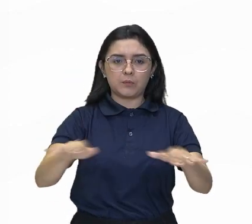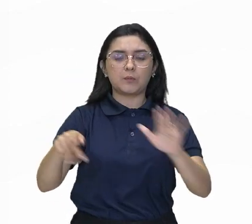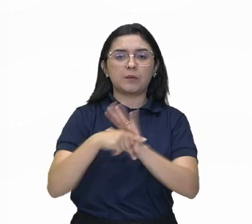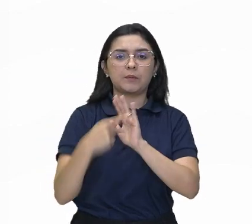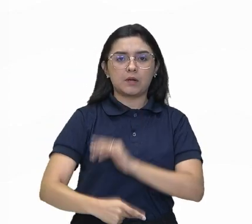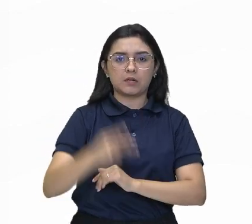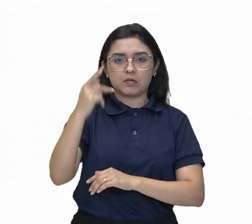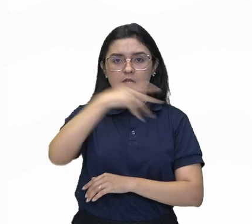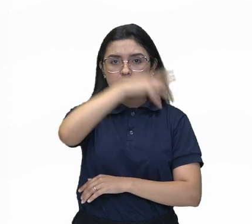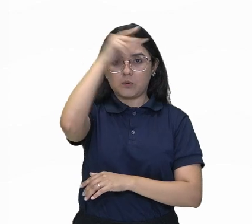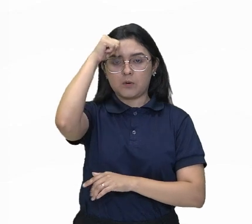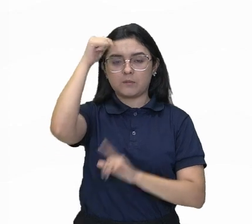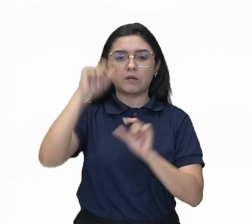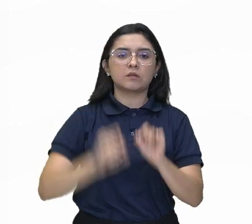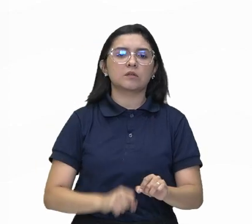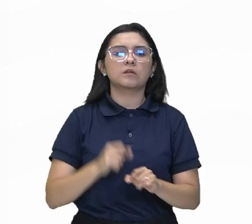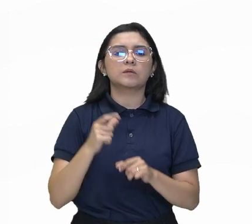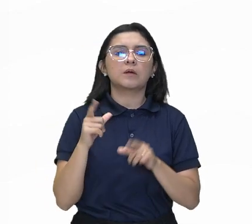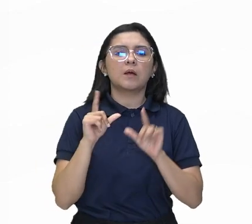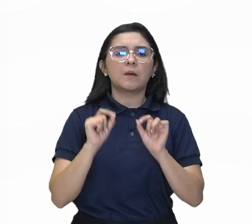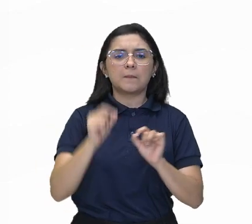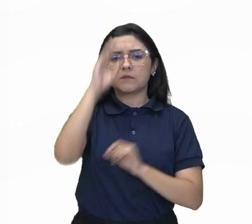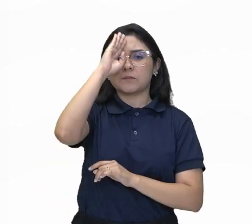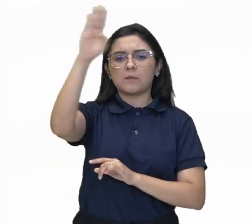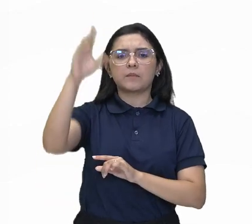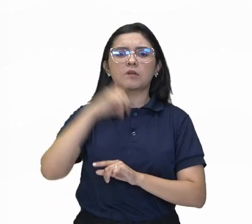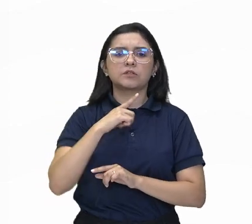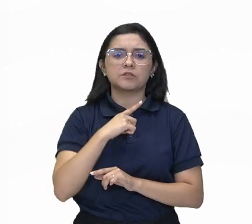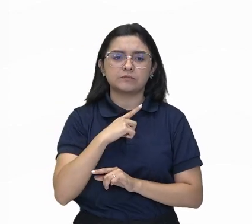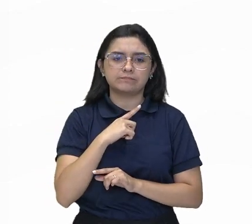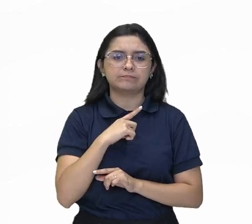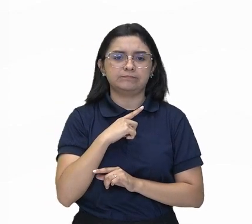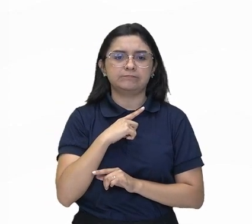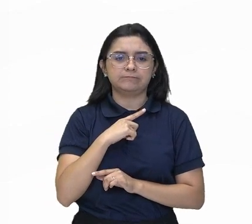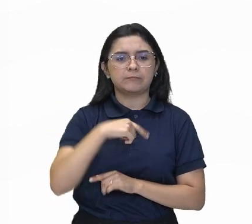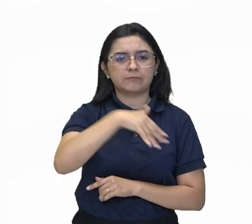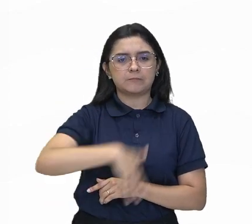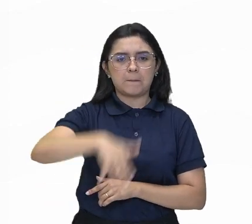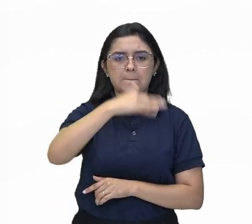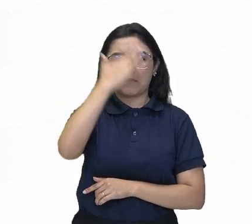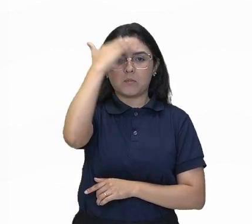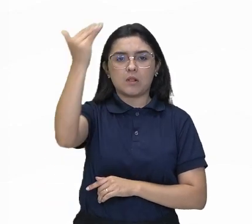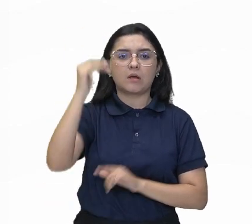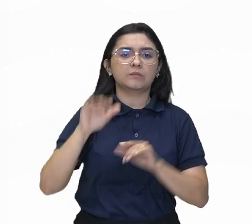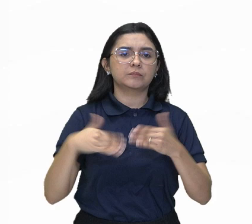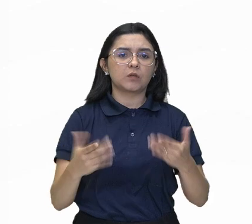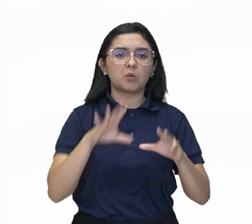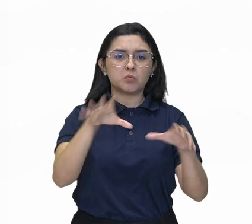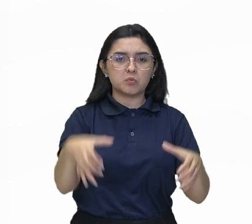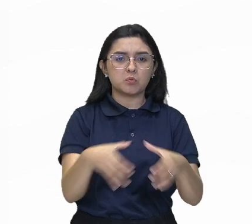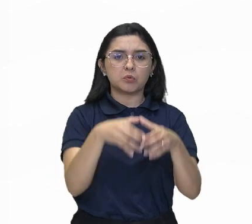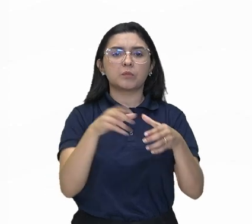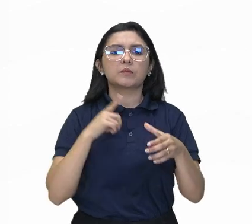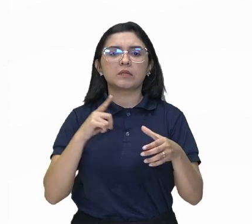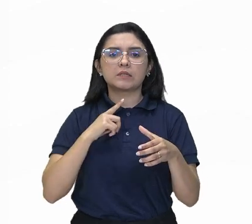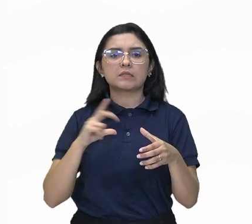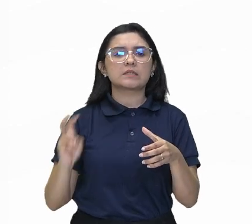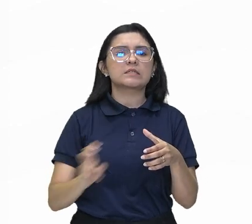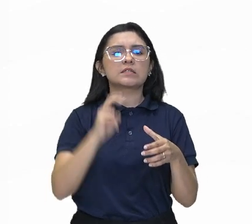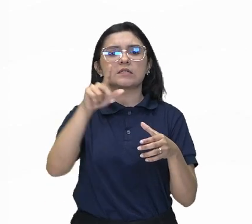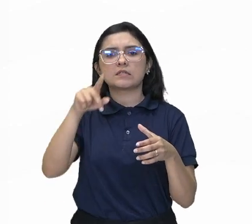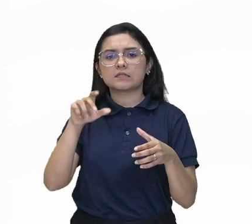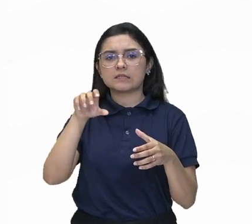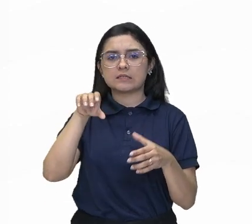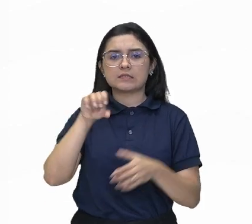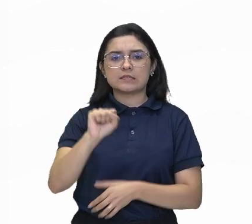Amazonas, privilegiando as vertentes do universo popular. O grupo era constituído por 5